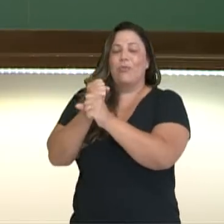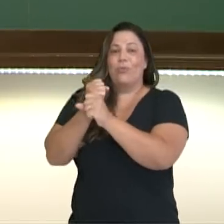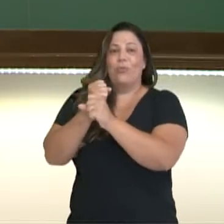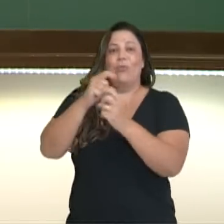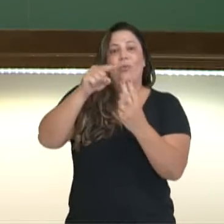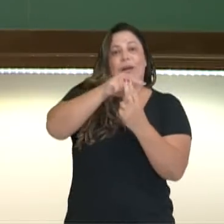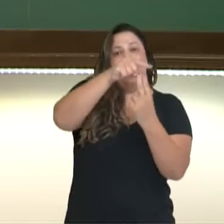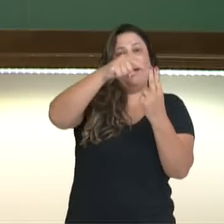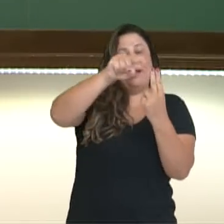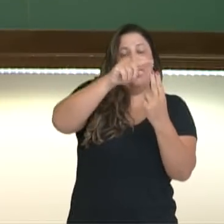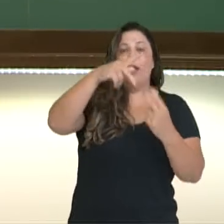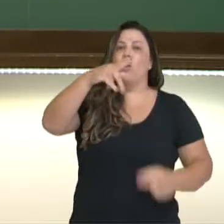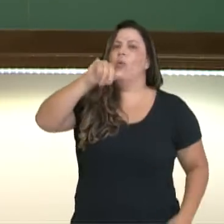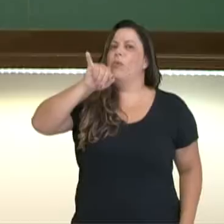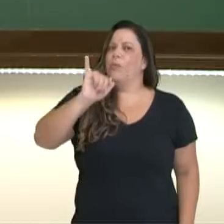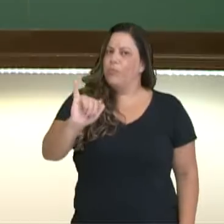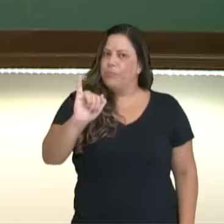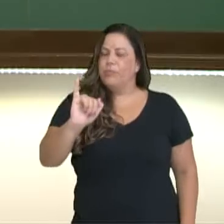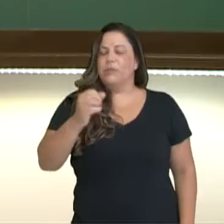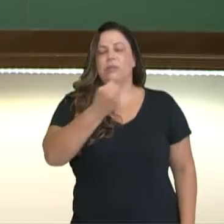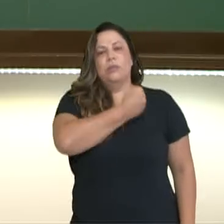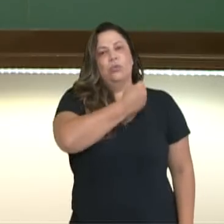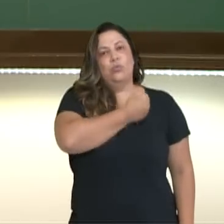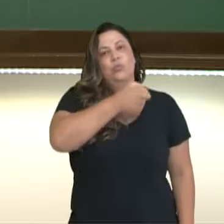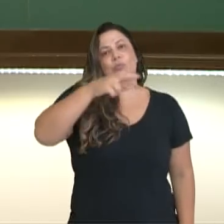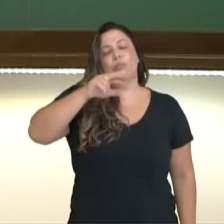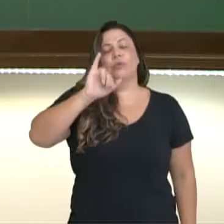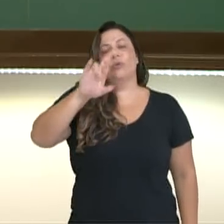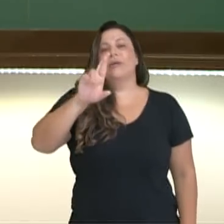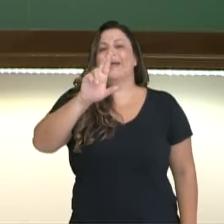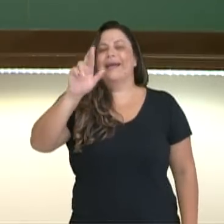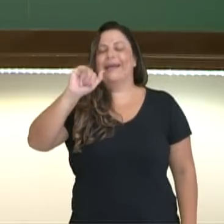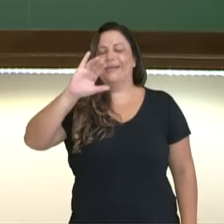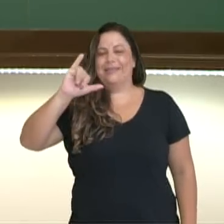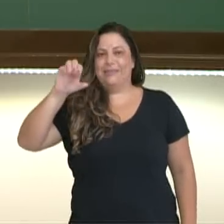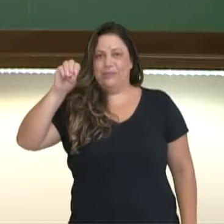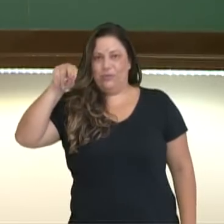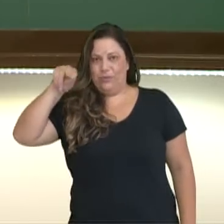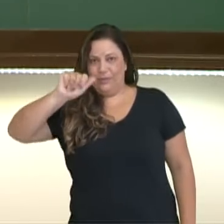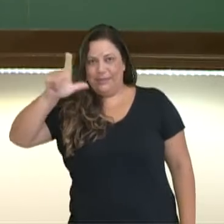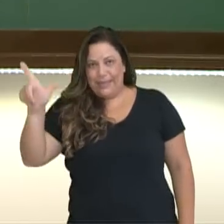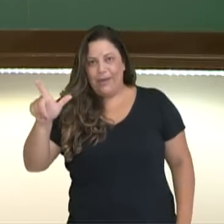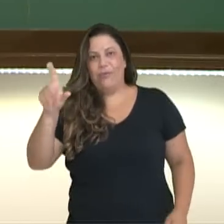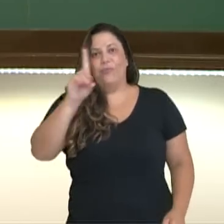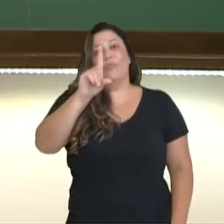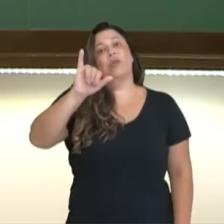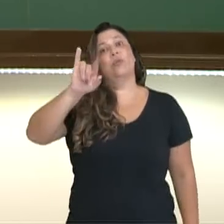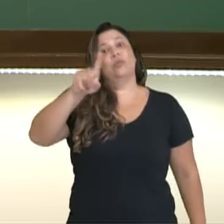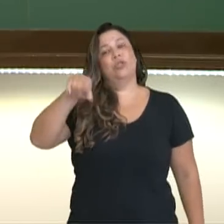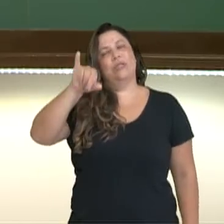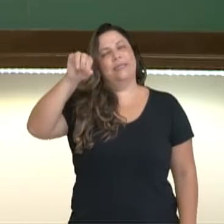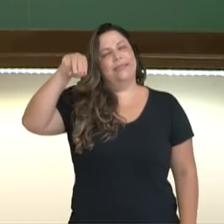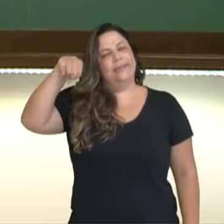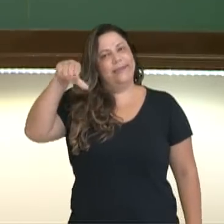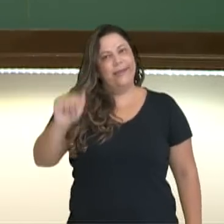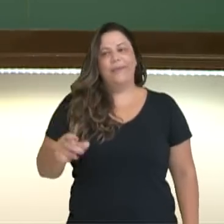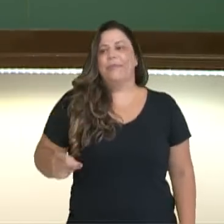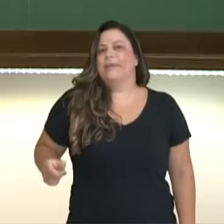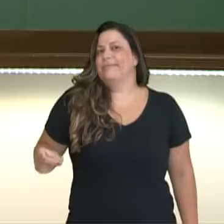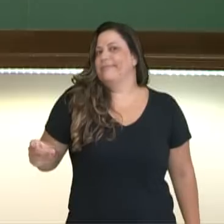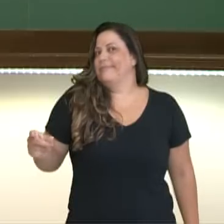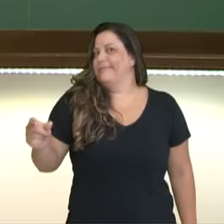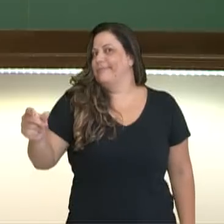π. Π é um número irracional, ou seja, uma dízima não periódica infinita. Não temos até hoje,